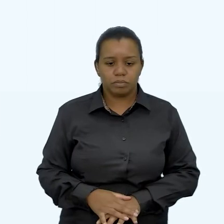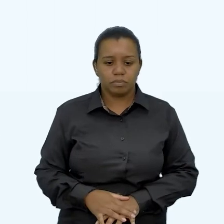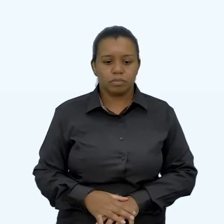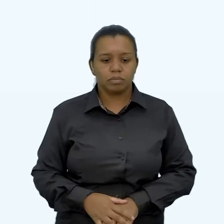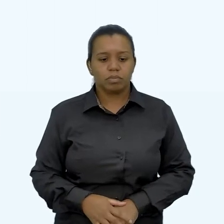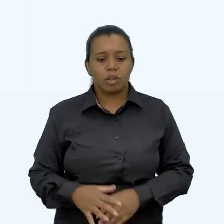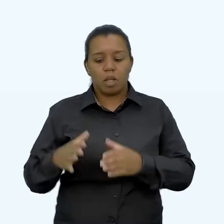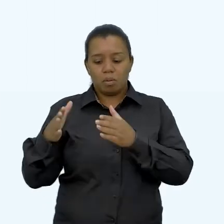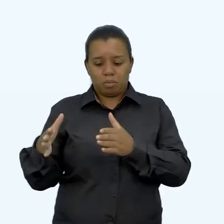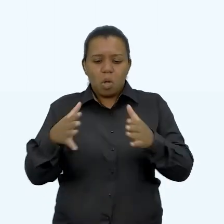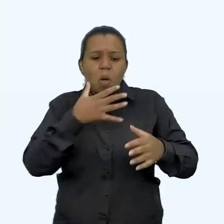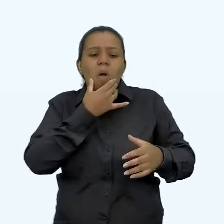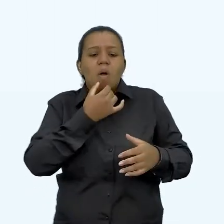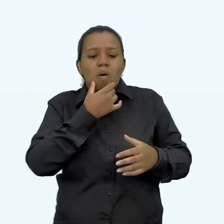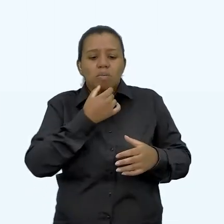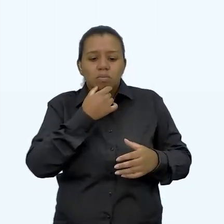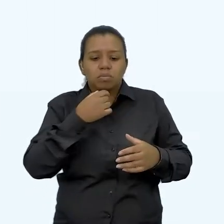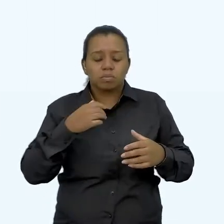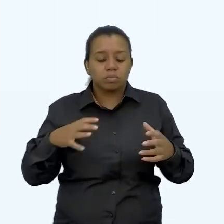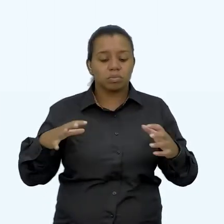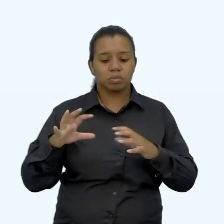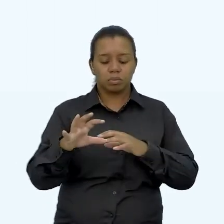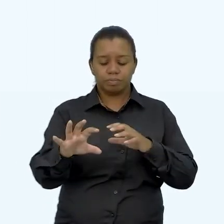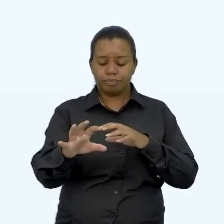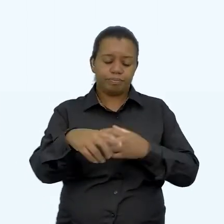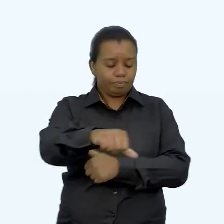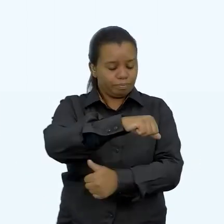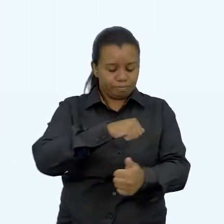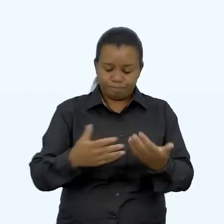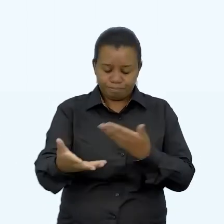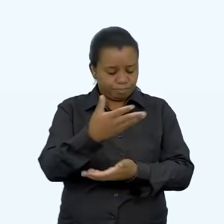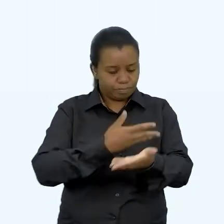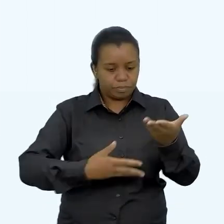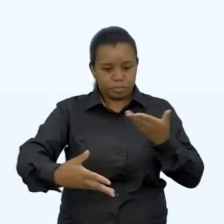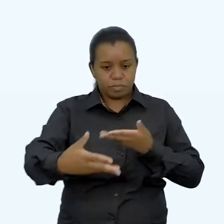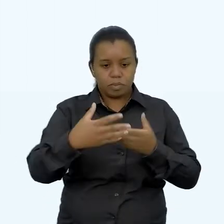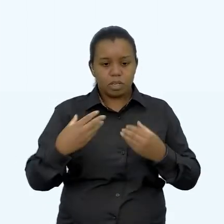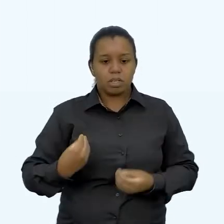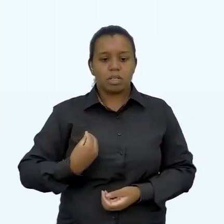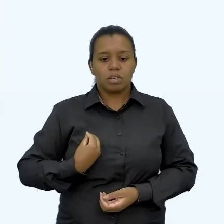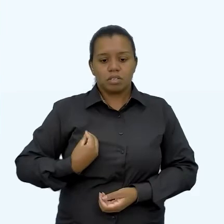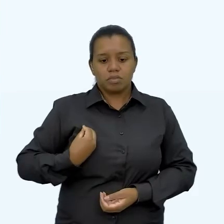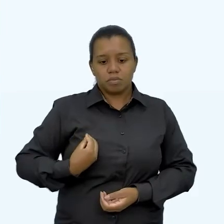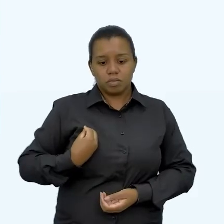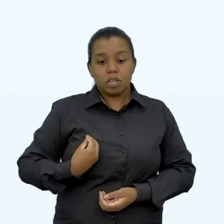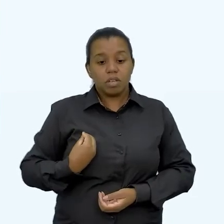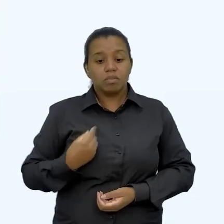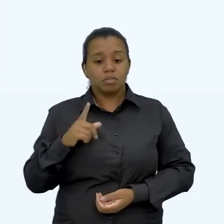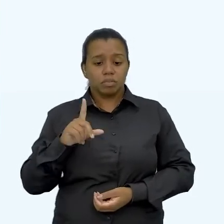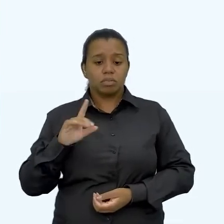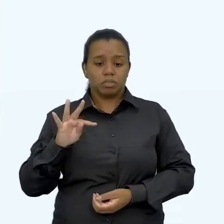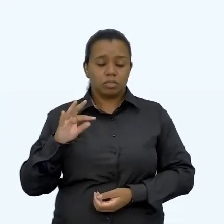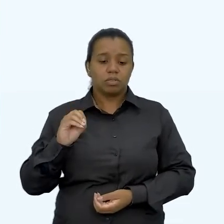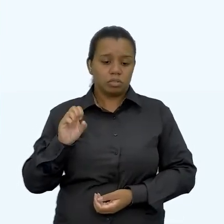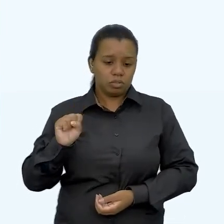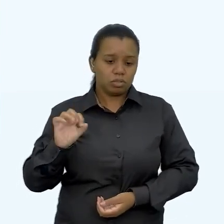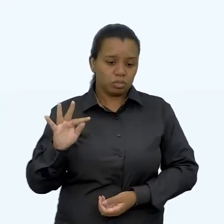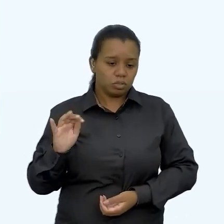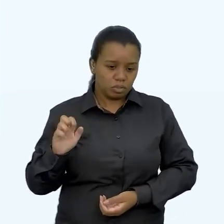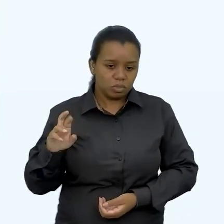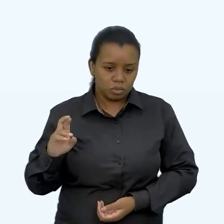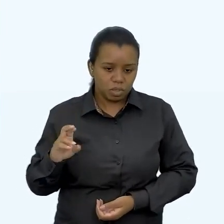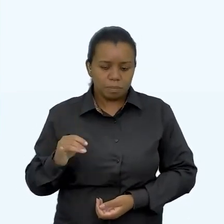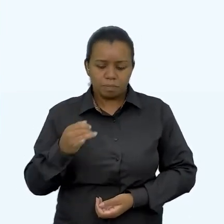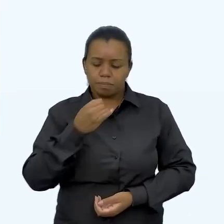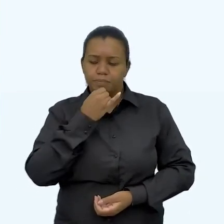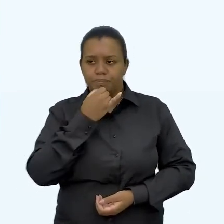A espécie humana interage com toda a biosfera, mas estamos vinculados aos ecossistemas terrestres,